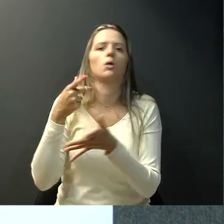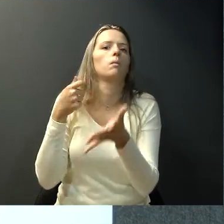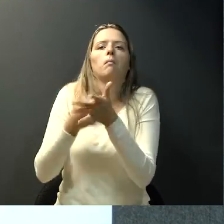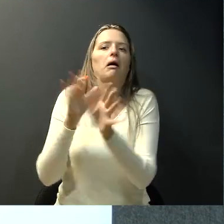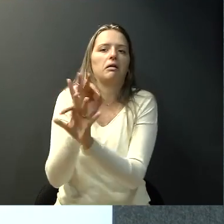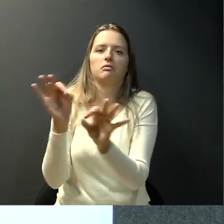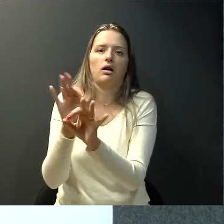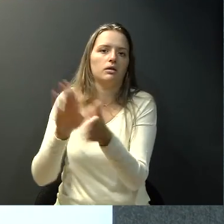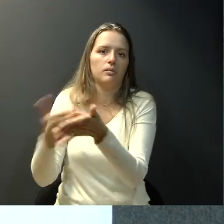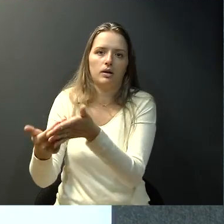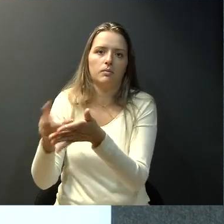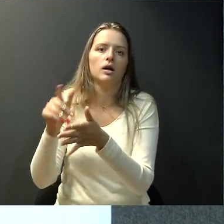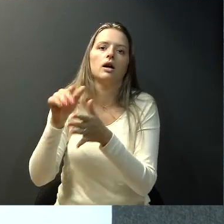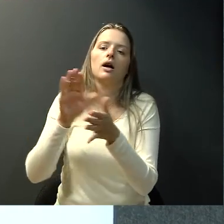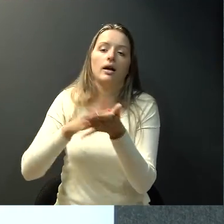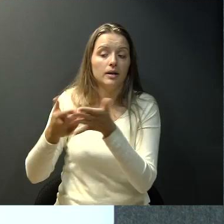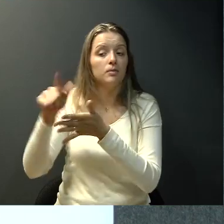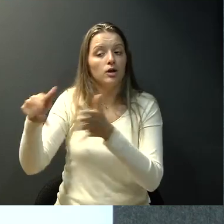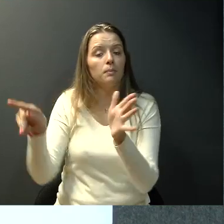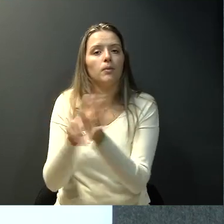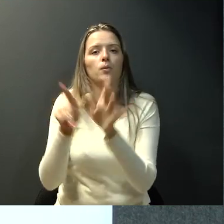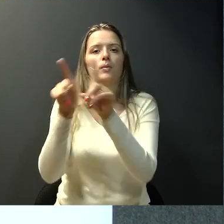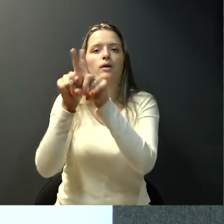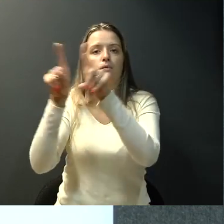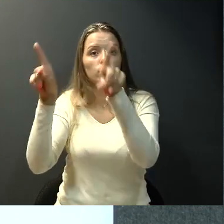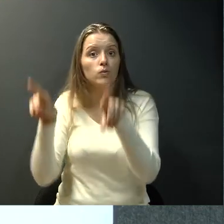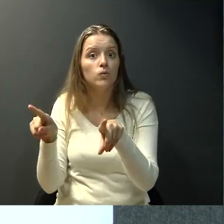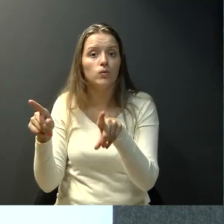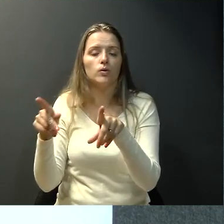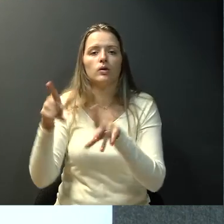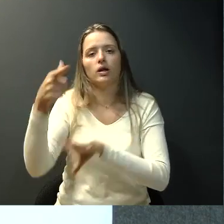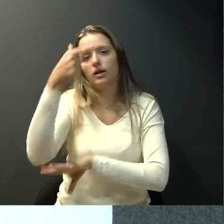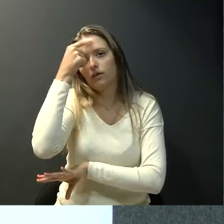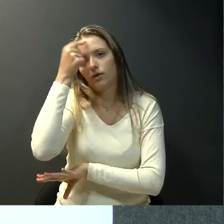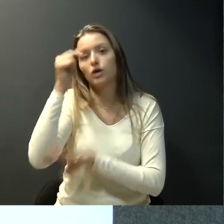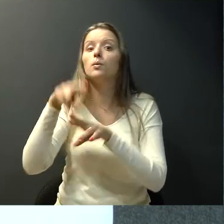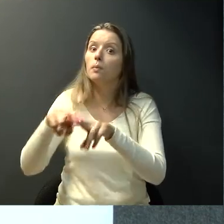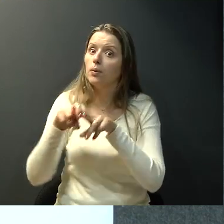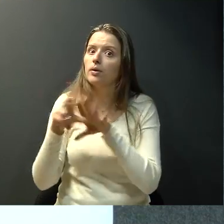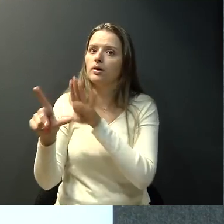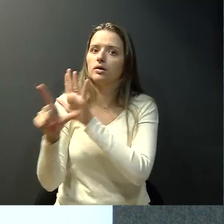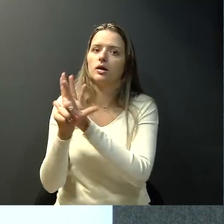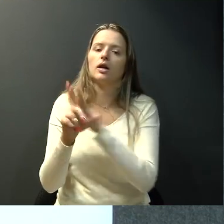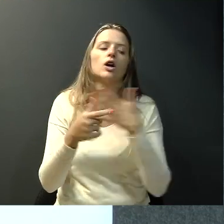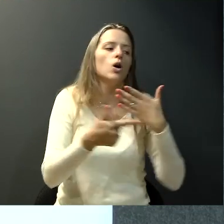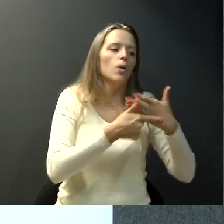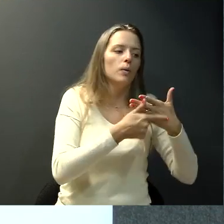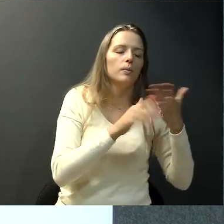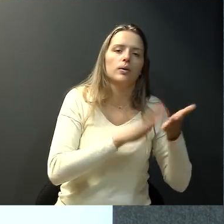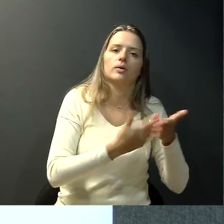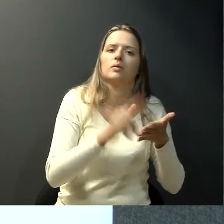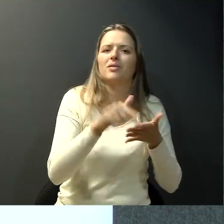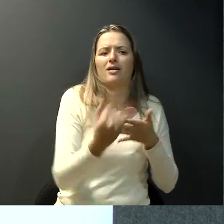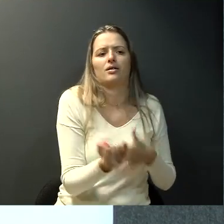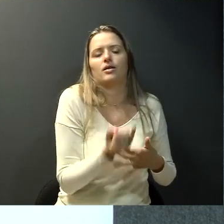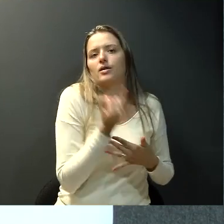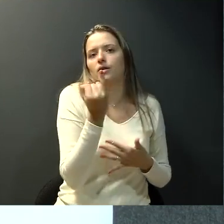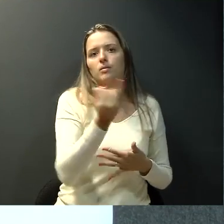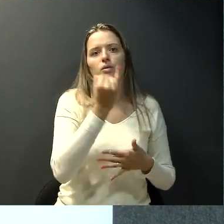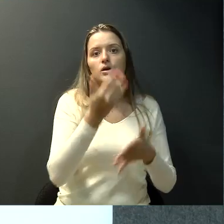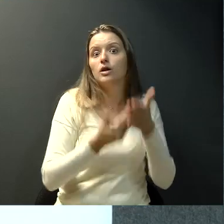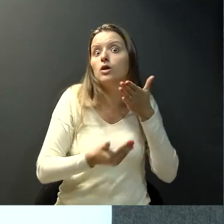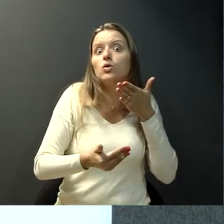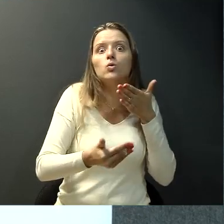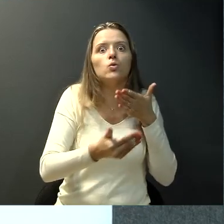pagam nada para intérprete. A intérprete é funcionária da faculdade, isso pela lei, né? Então eu acredito assim que o papel é fundamental hoje